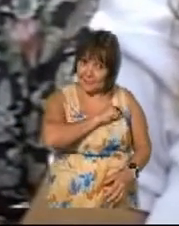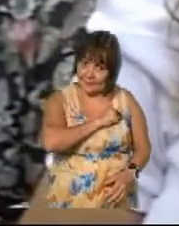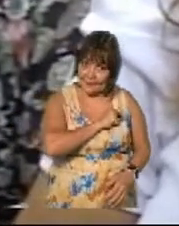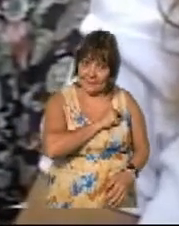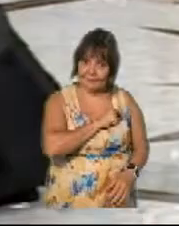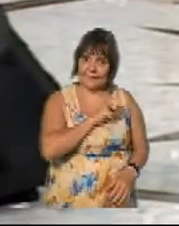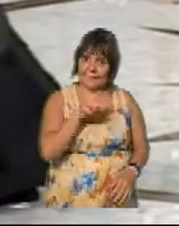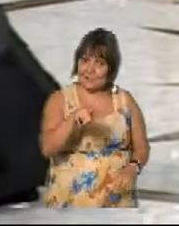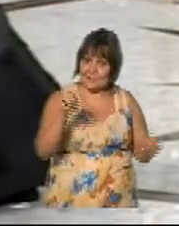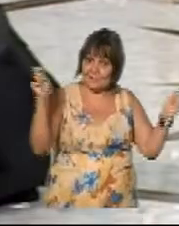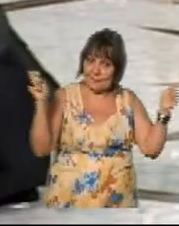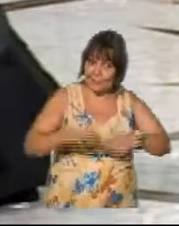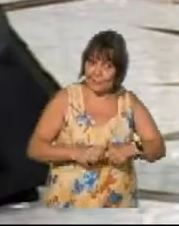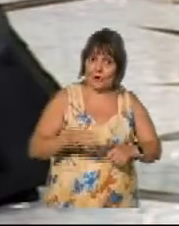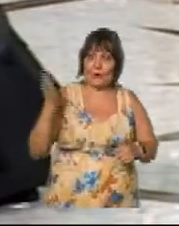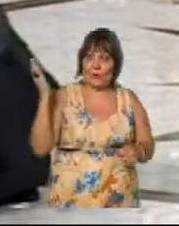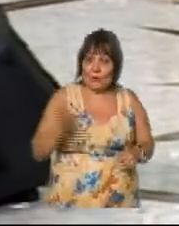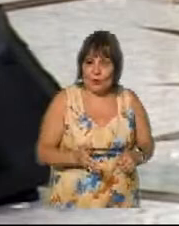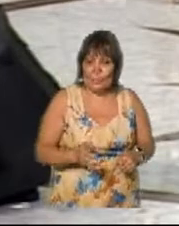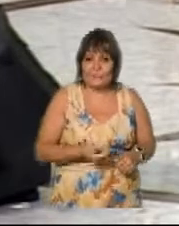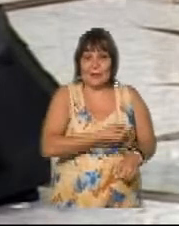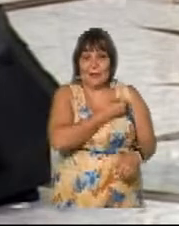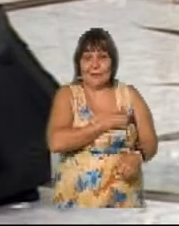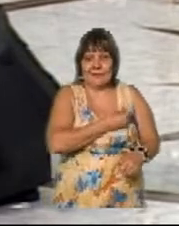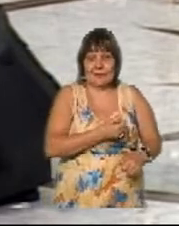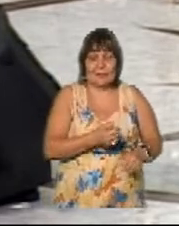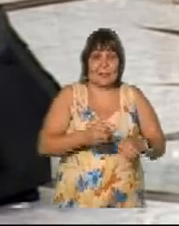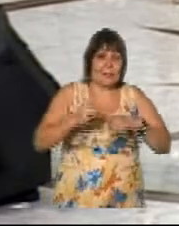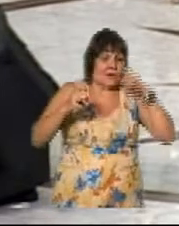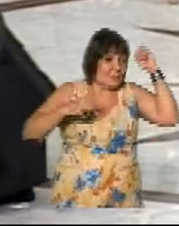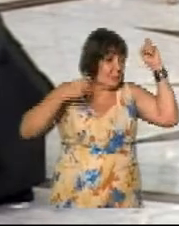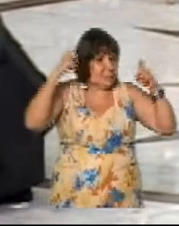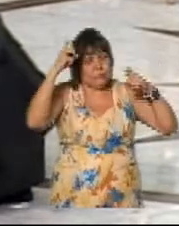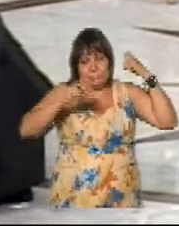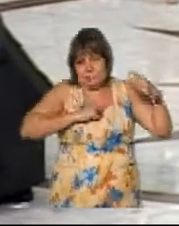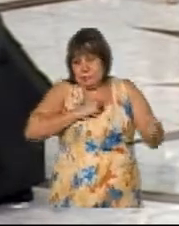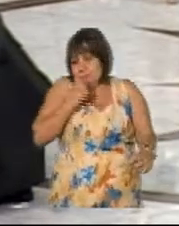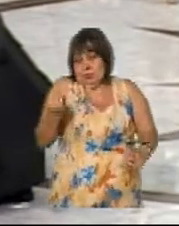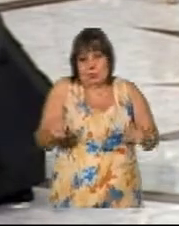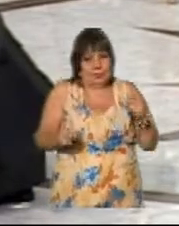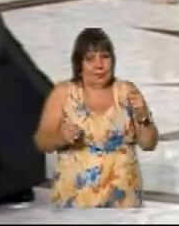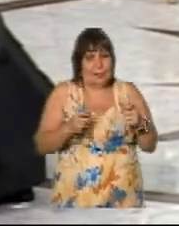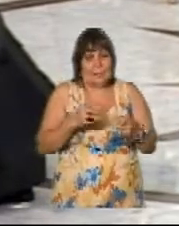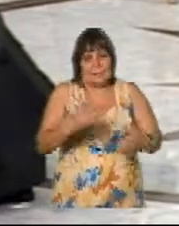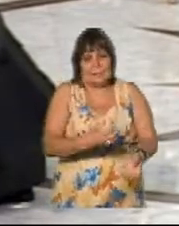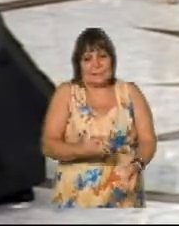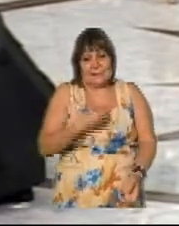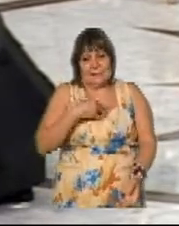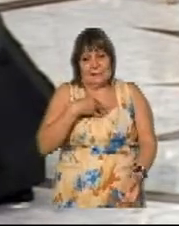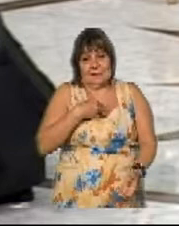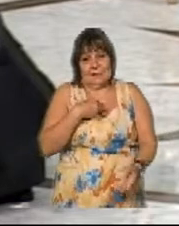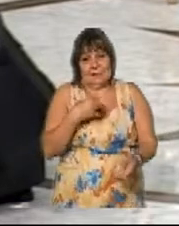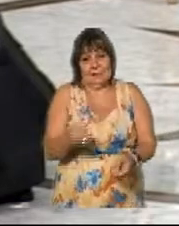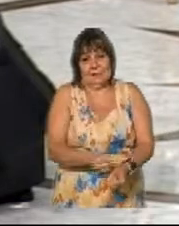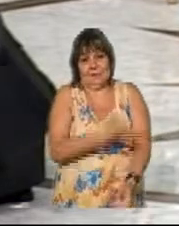para baixo, de ponta cabeça, tua vida revirada, os teus sentimentos, sabe, sangrando o teu